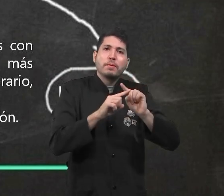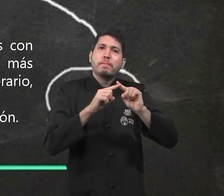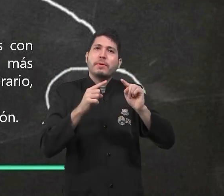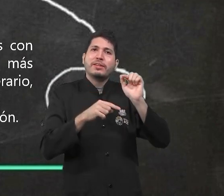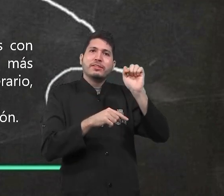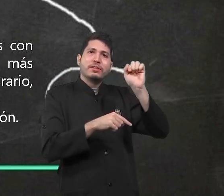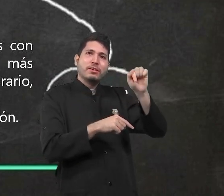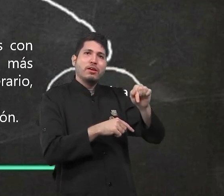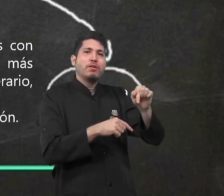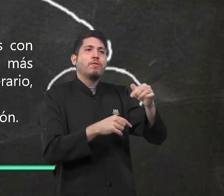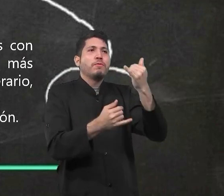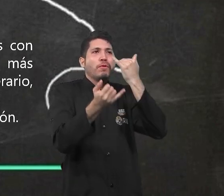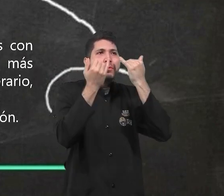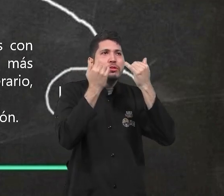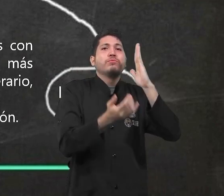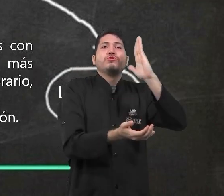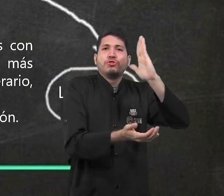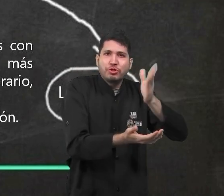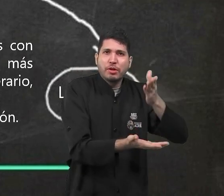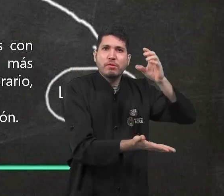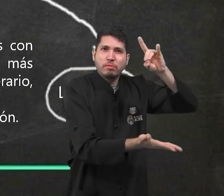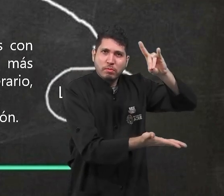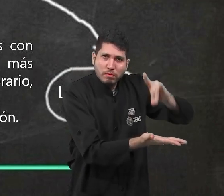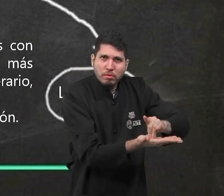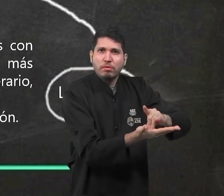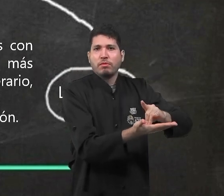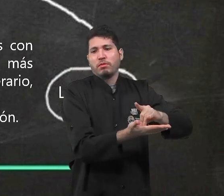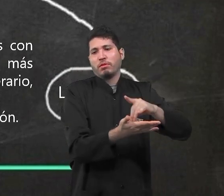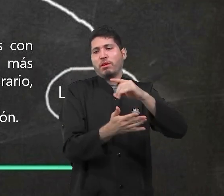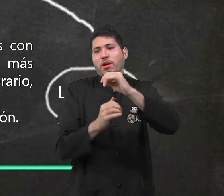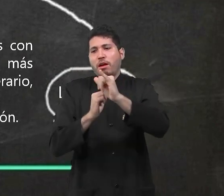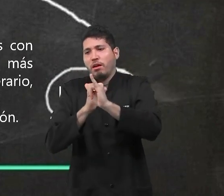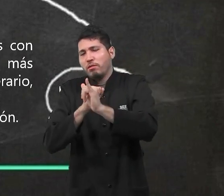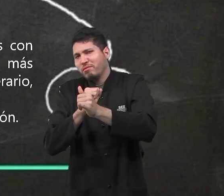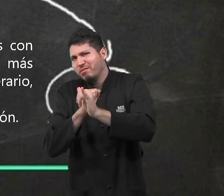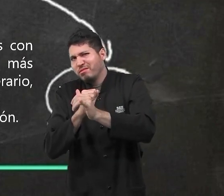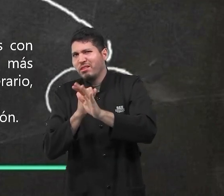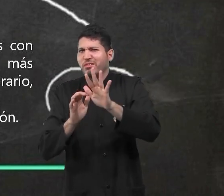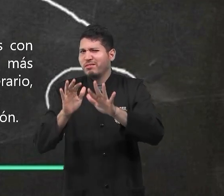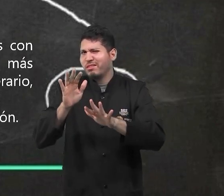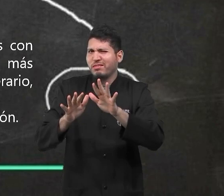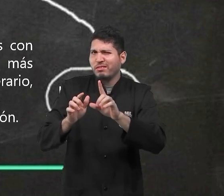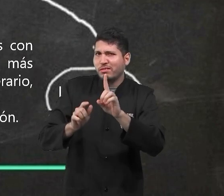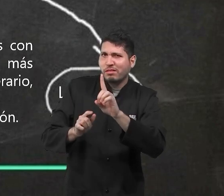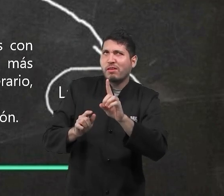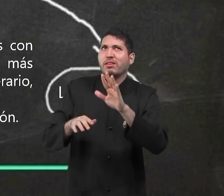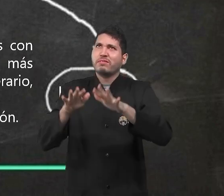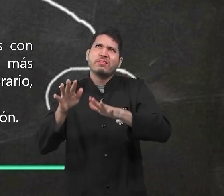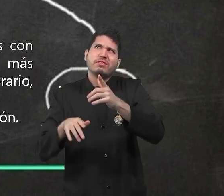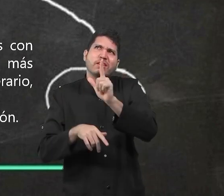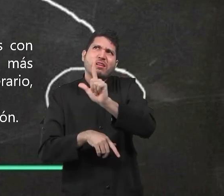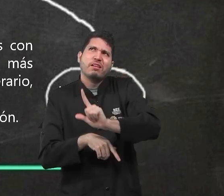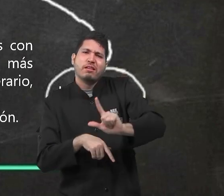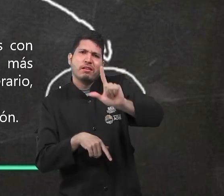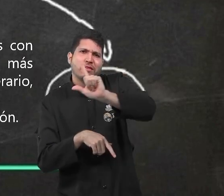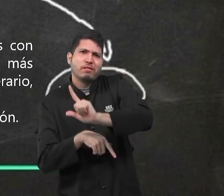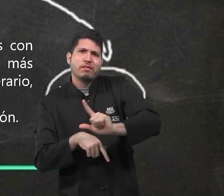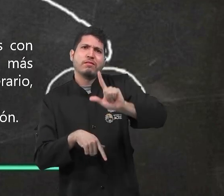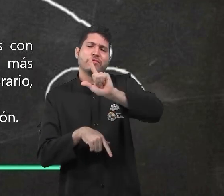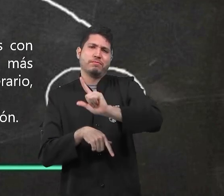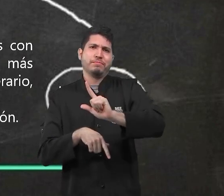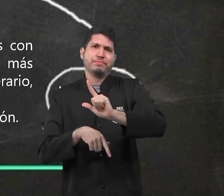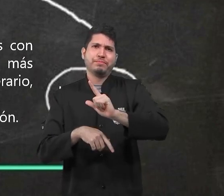já existente, enquanto que a crônica nem tanto, geralmente as crônicas são mais literárias, elas focam mais na figura da